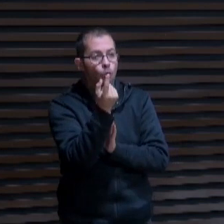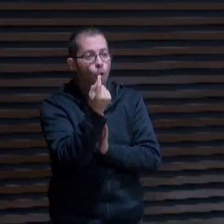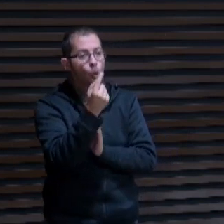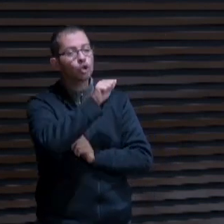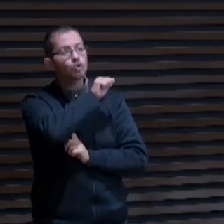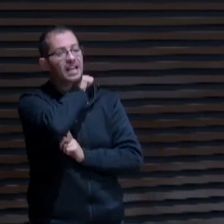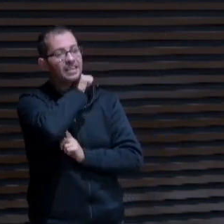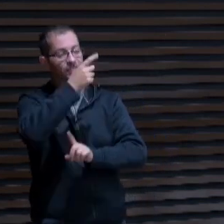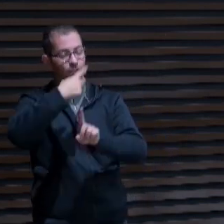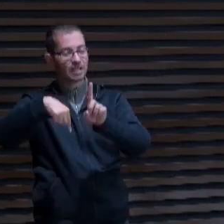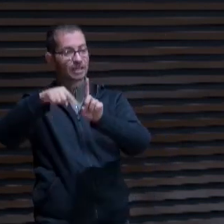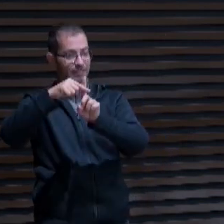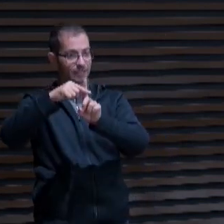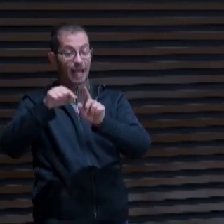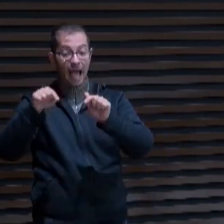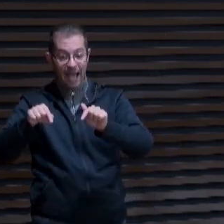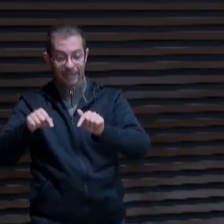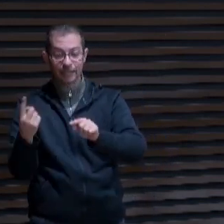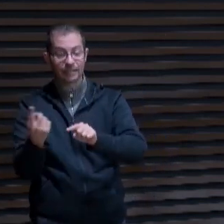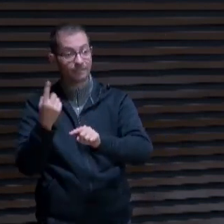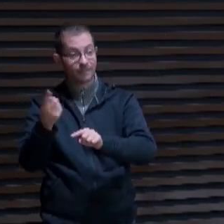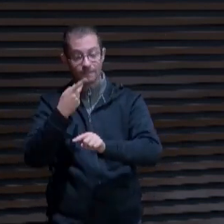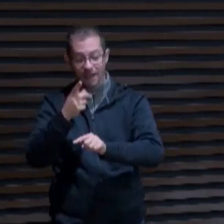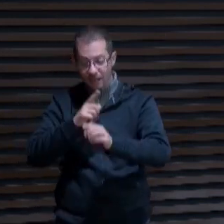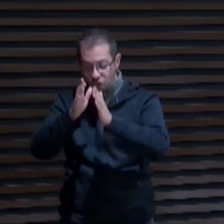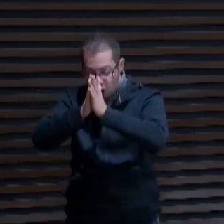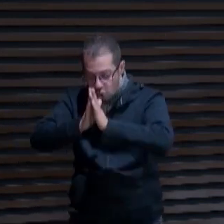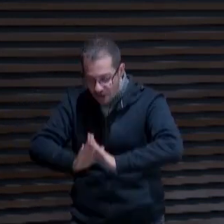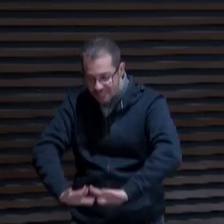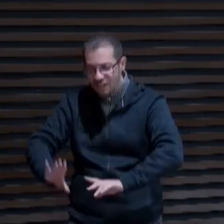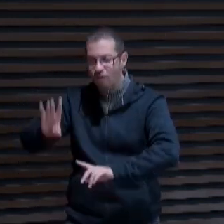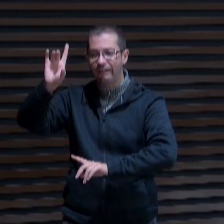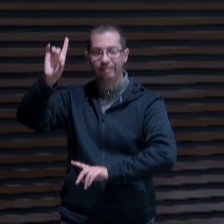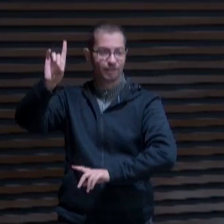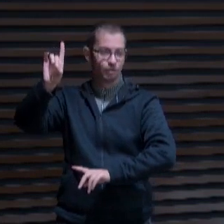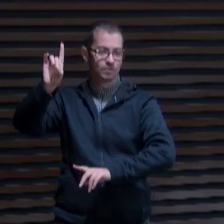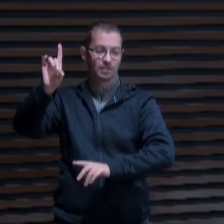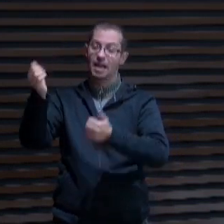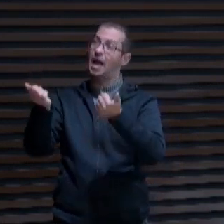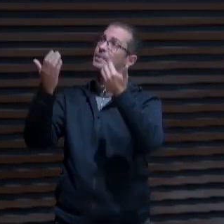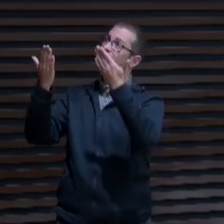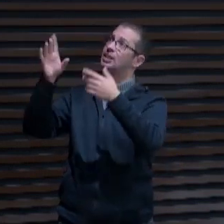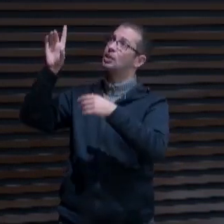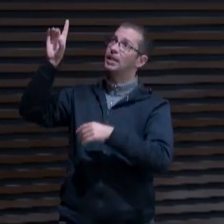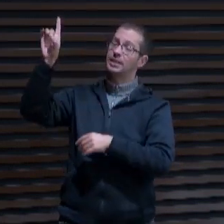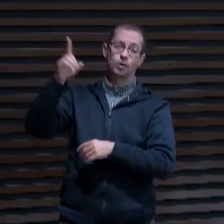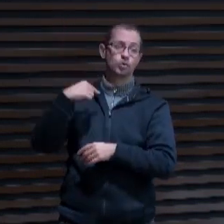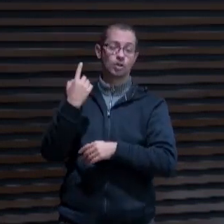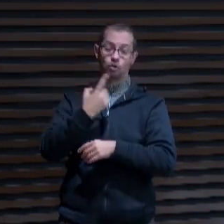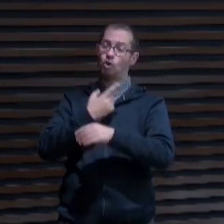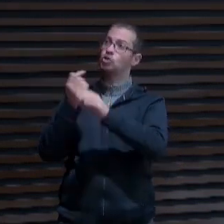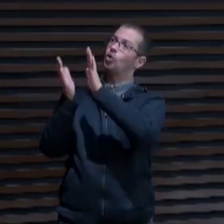adoração exclusivamente a Deus e de forma contínua, apresentando a Ele em nossas vidas